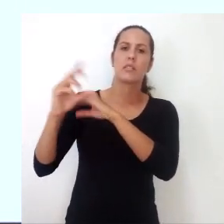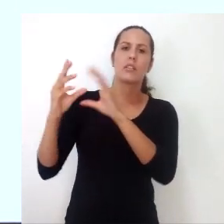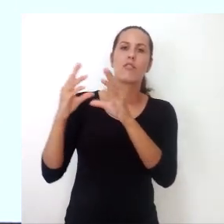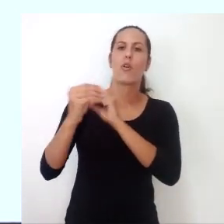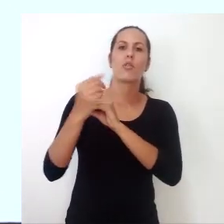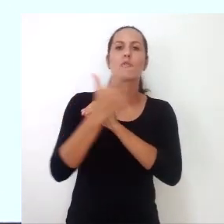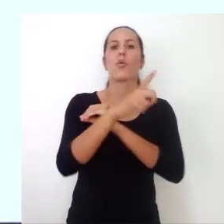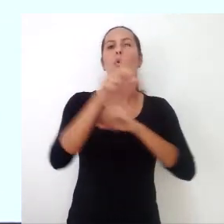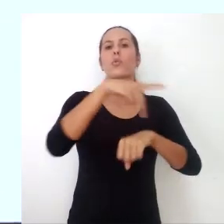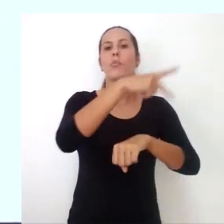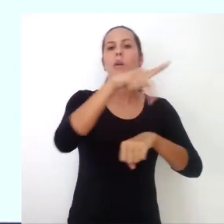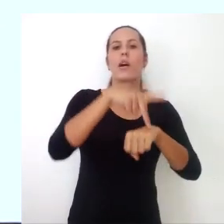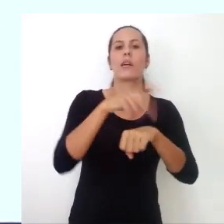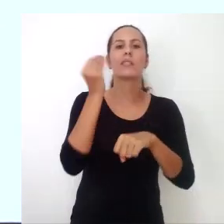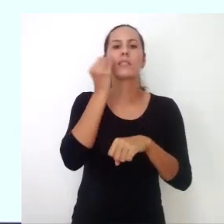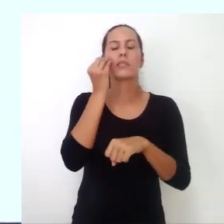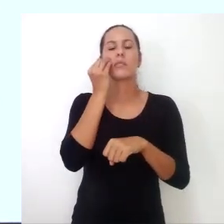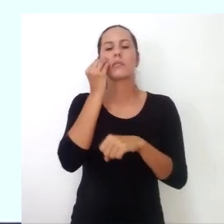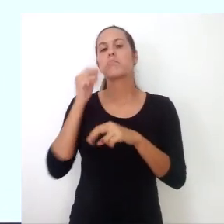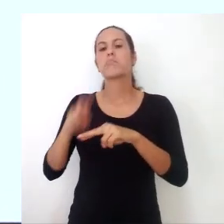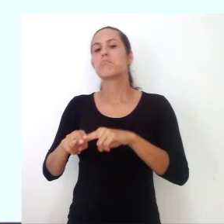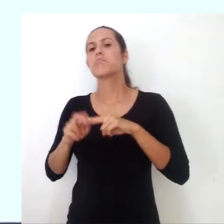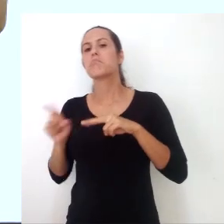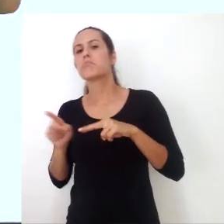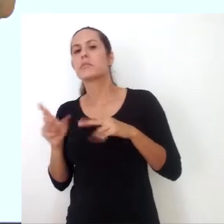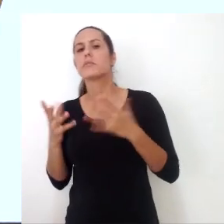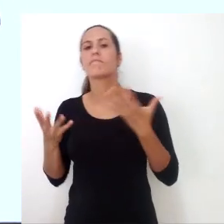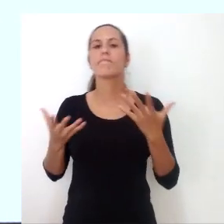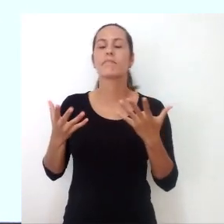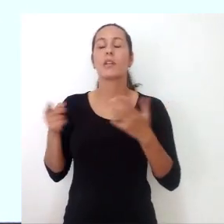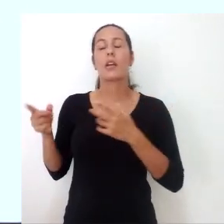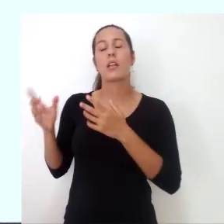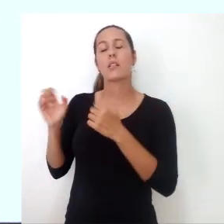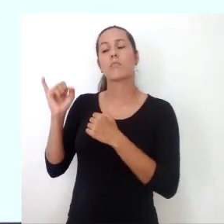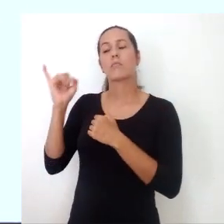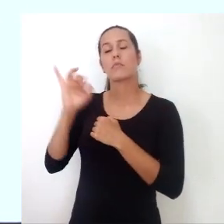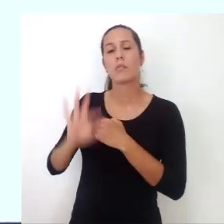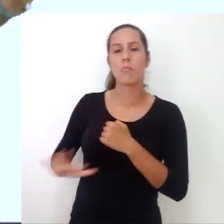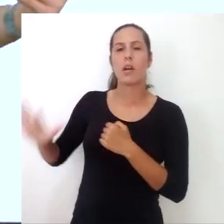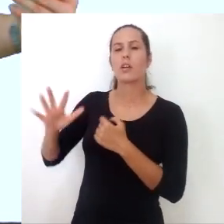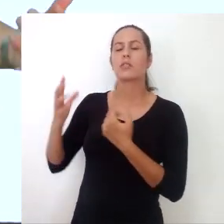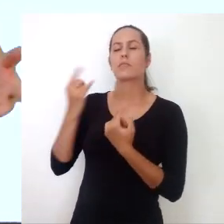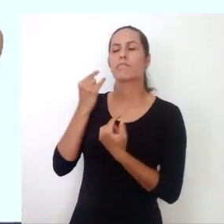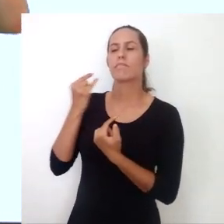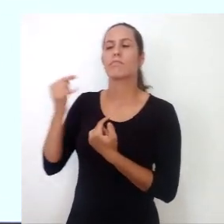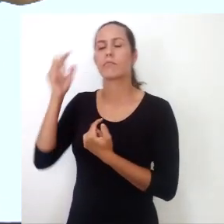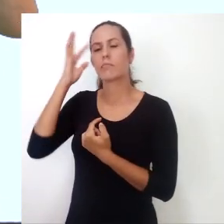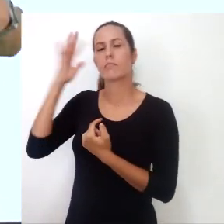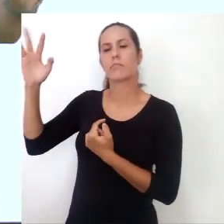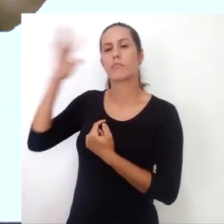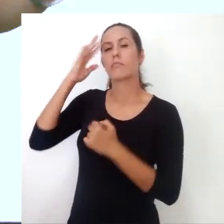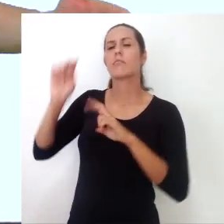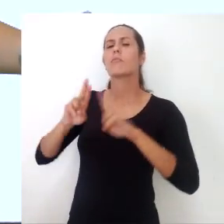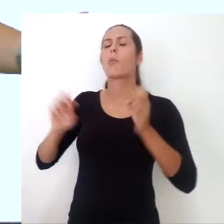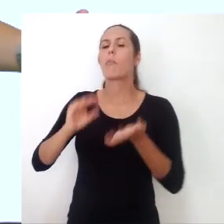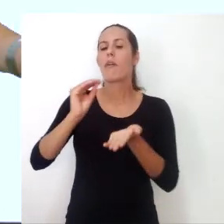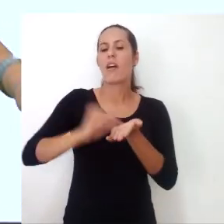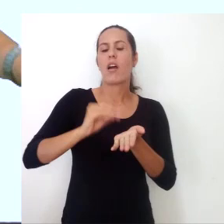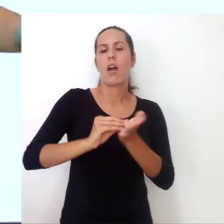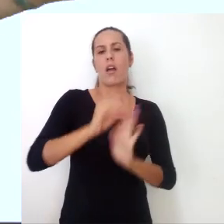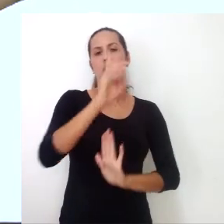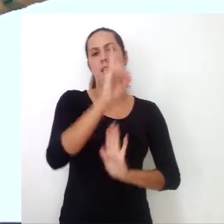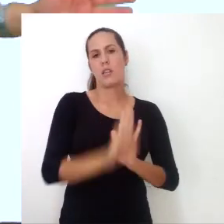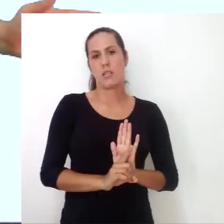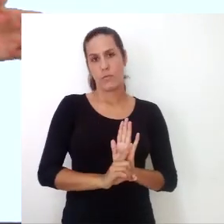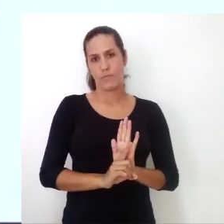própria tela, a própria imagem, ela já nos convida a refletir sobre a questão de quê? Da falta de direito.